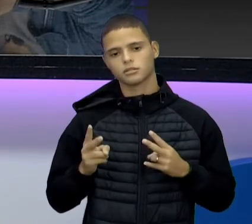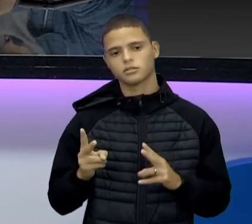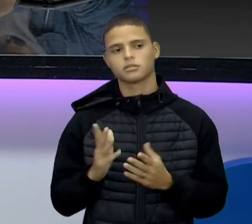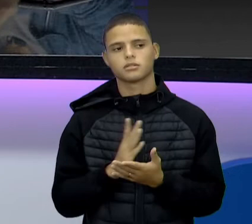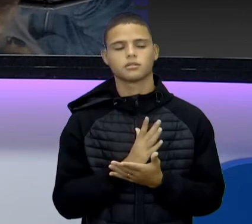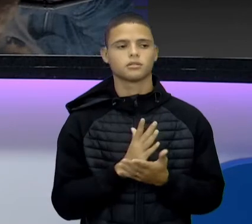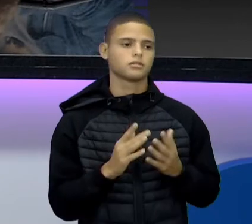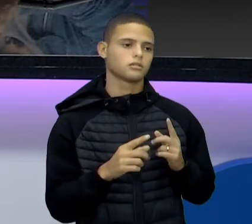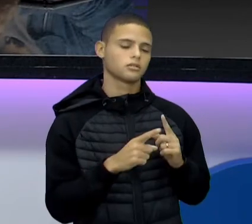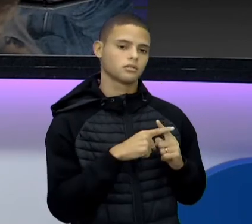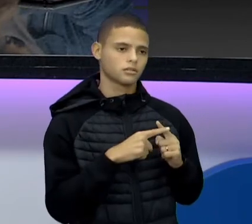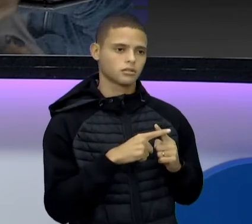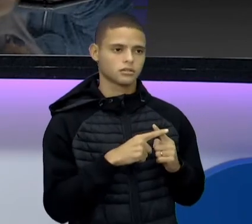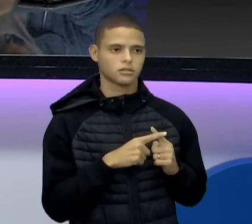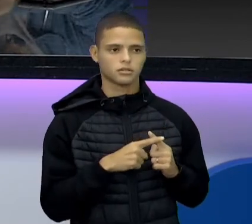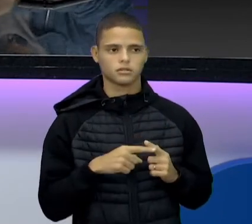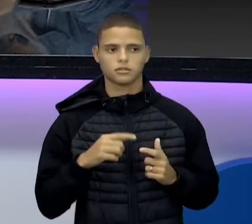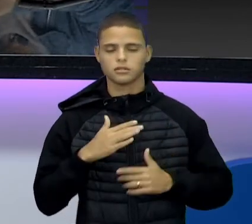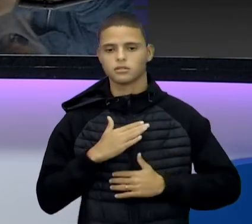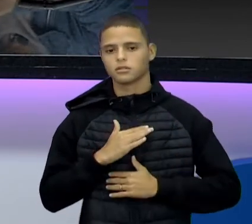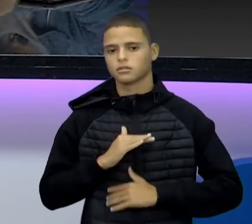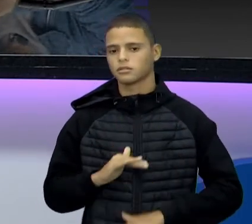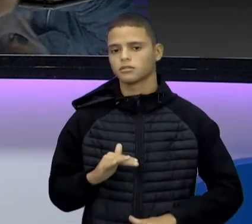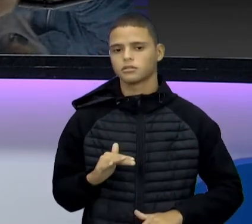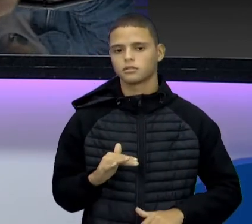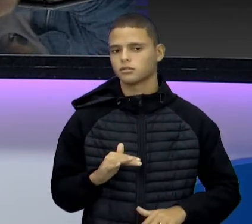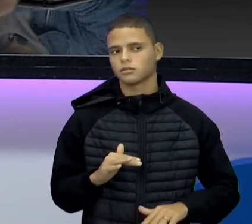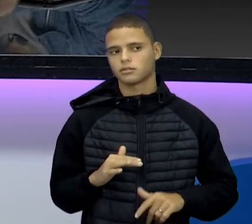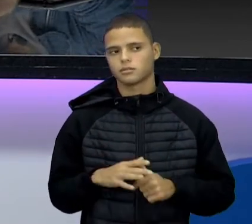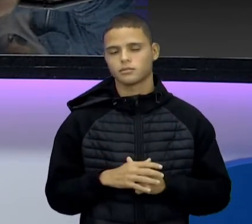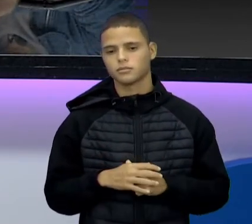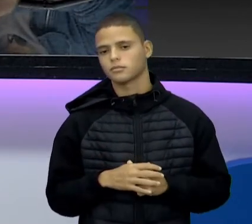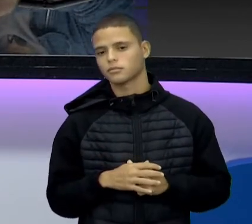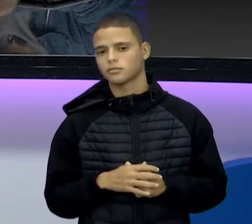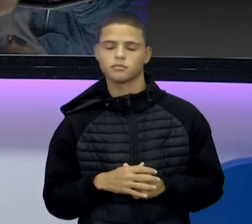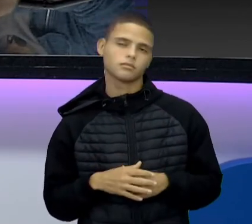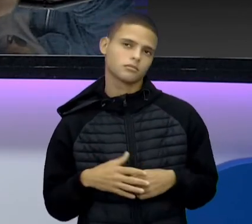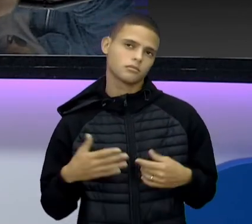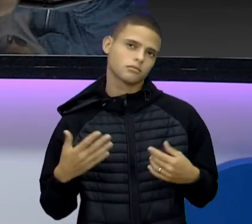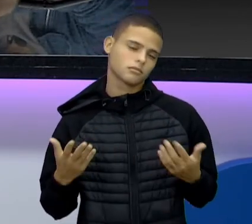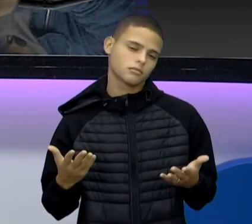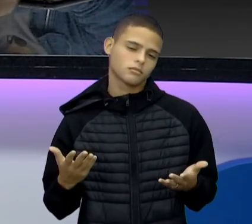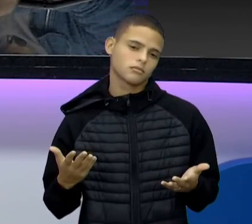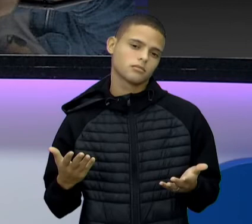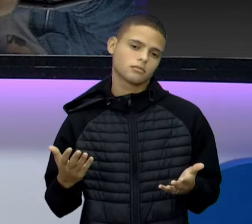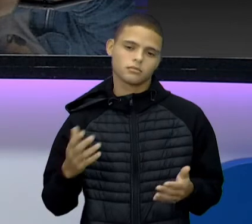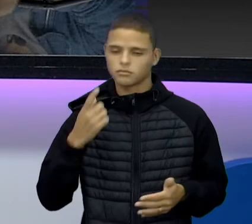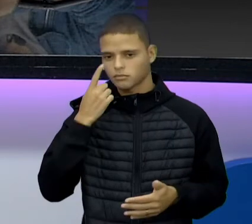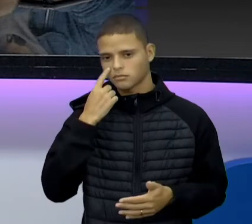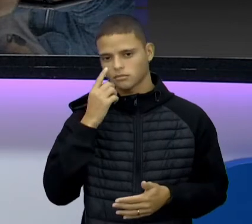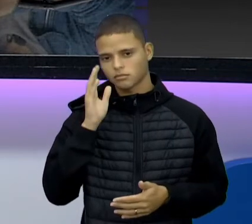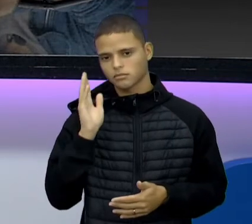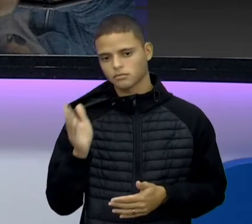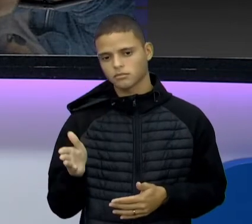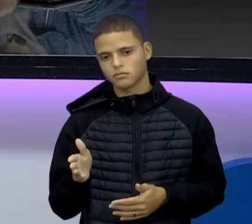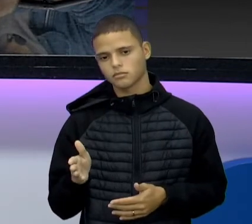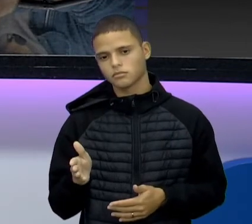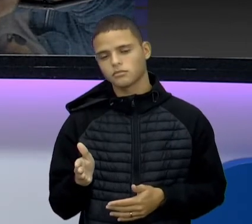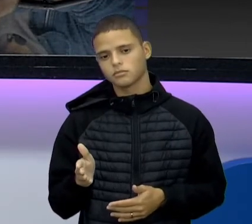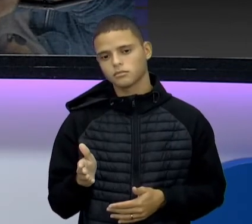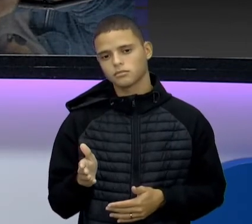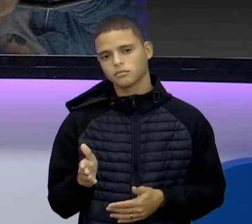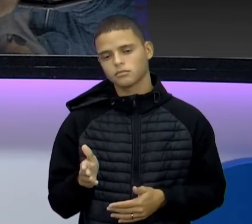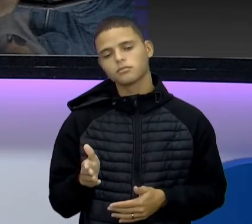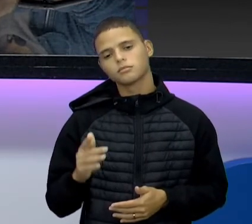benefícios. É confortável. É confortável, né? Não me importa ali o outro. Mas eu já vi um sim, né? Não, eu já vi